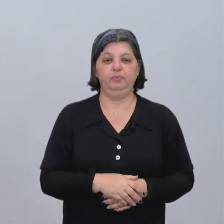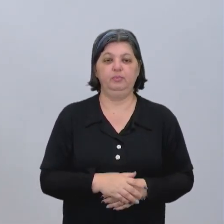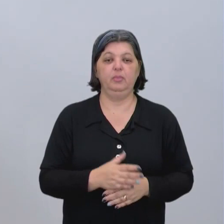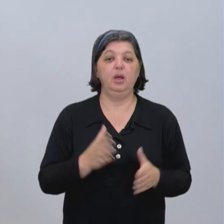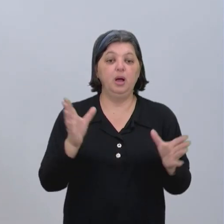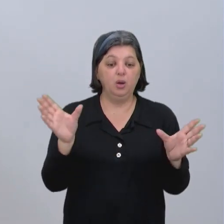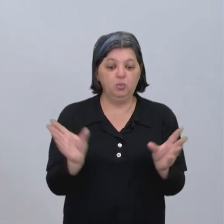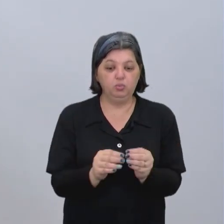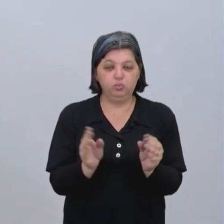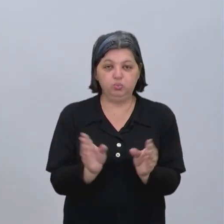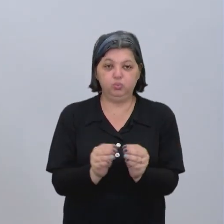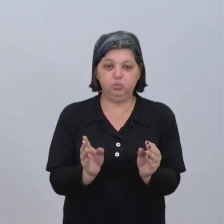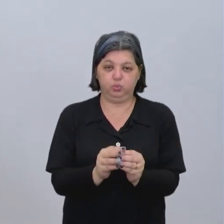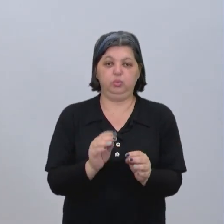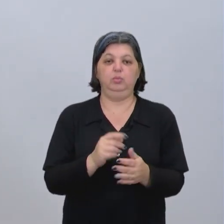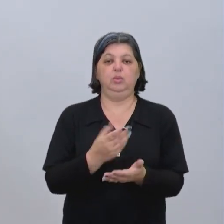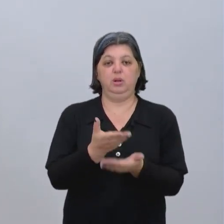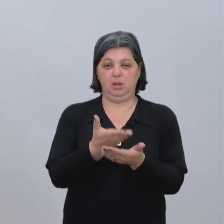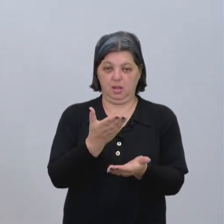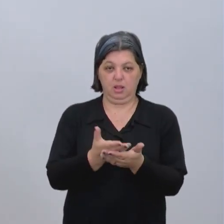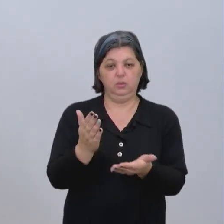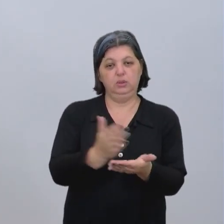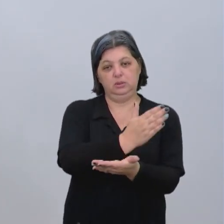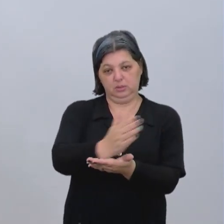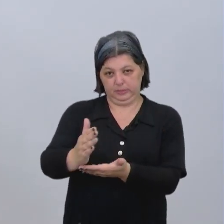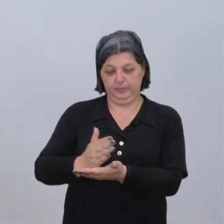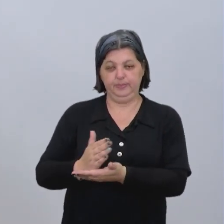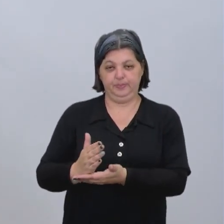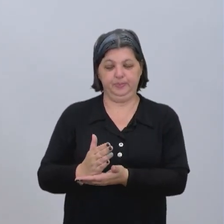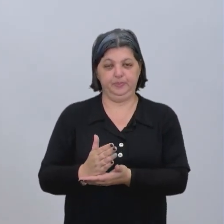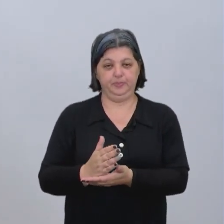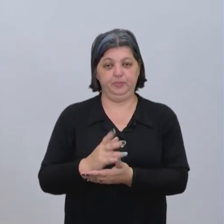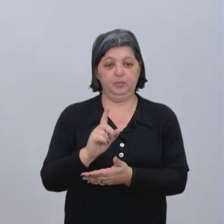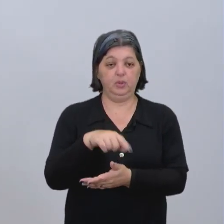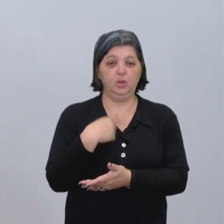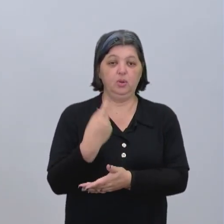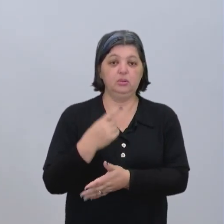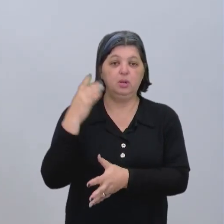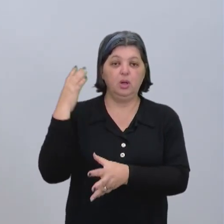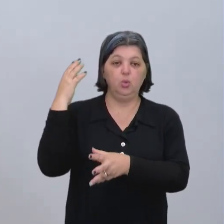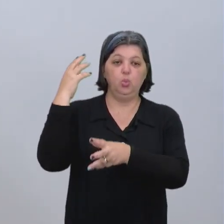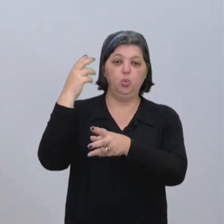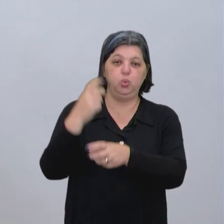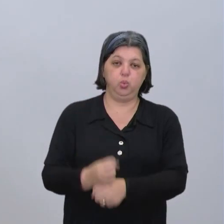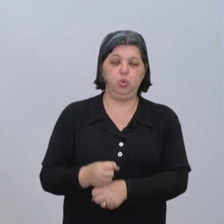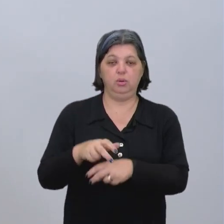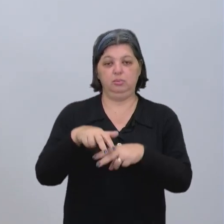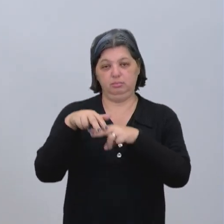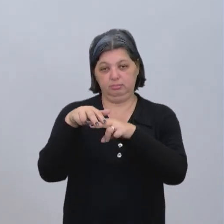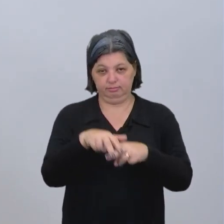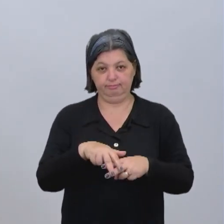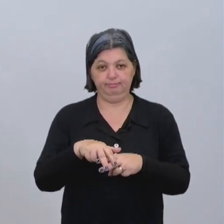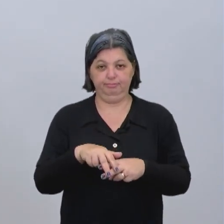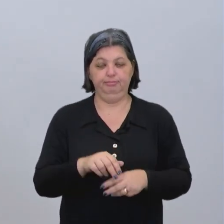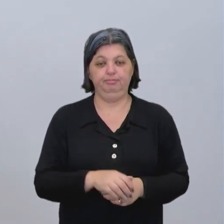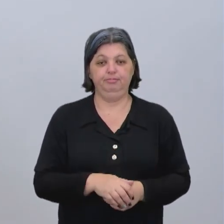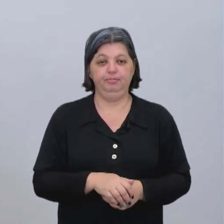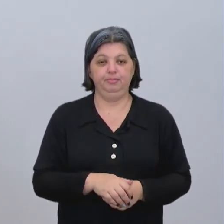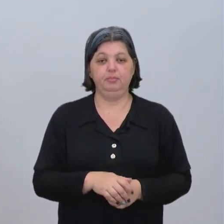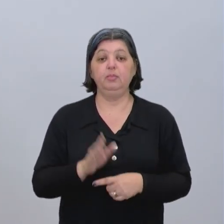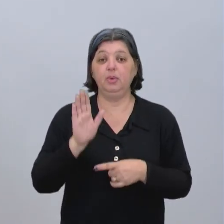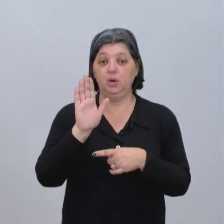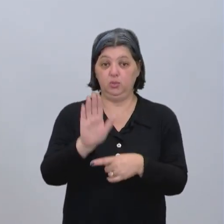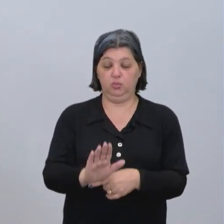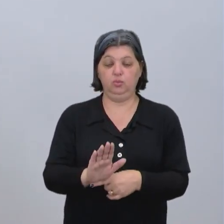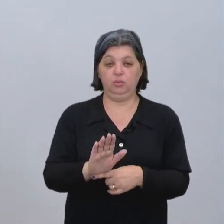que a gente viu, né, em aulas obviamente separadas, e a gente vai juntar isso numa lógica aí para que justamente isso te